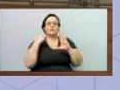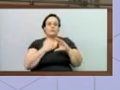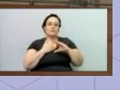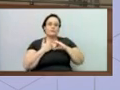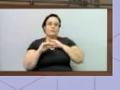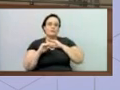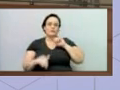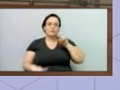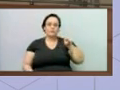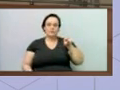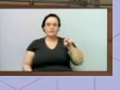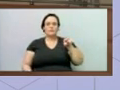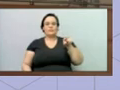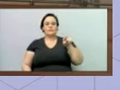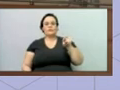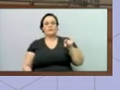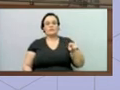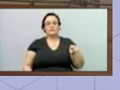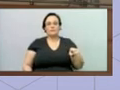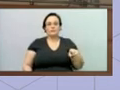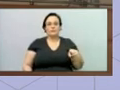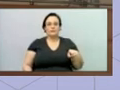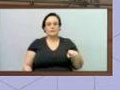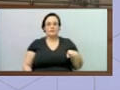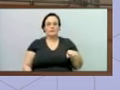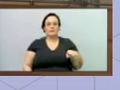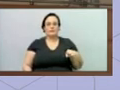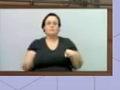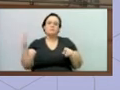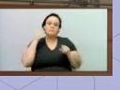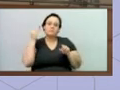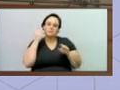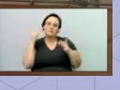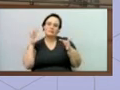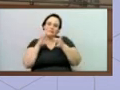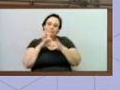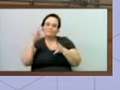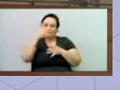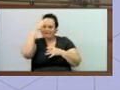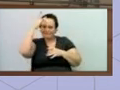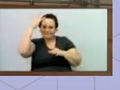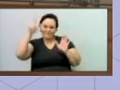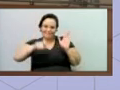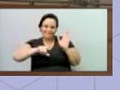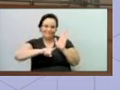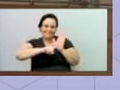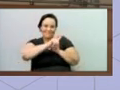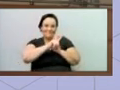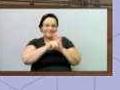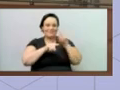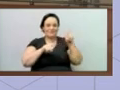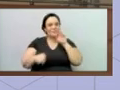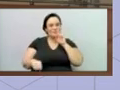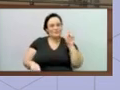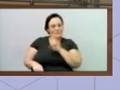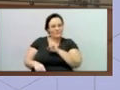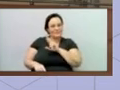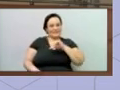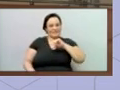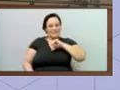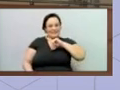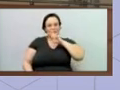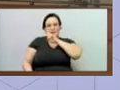vai tentar conectar o questionador com você para que não saia sem a resposta no privado a